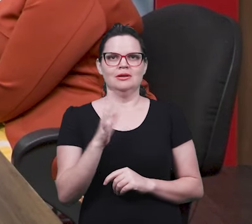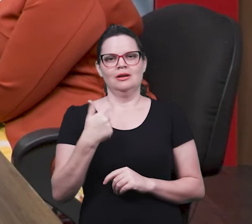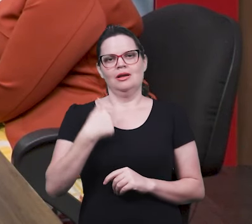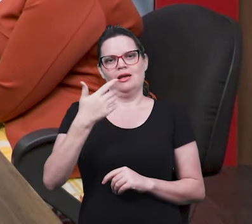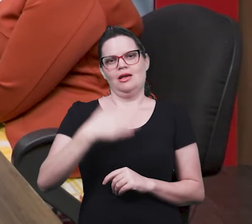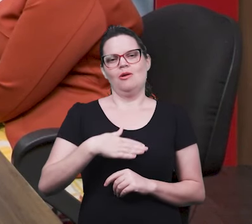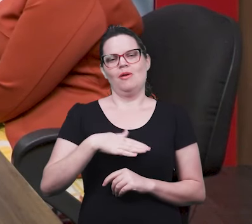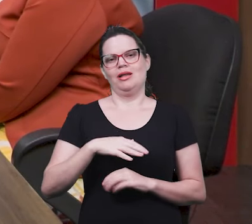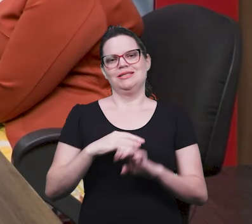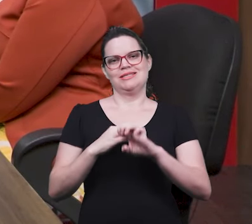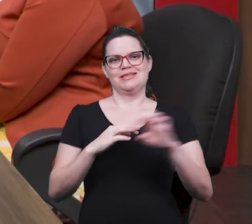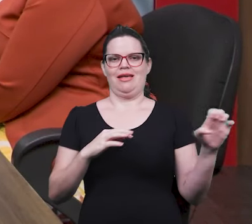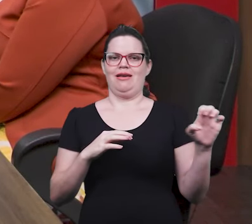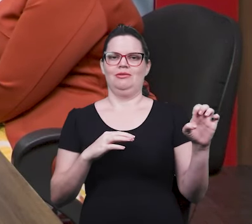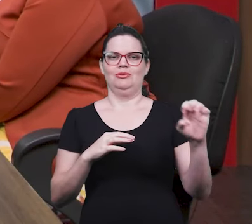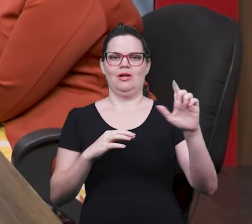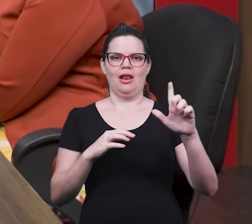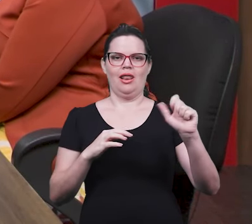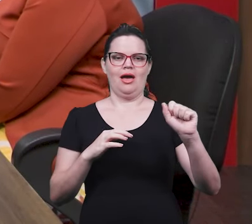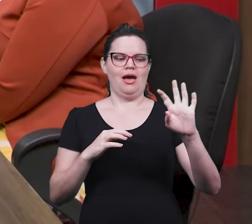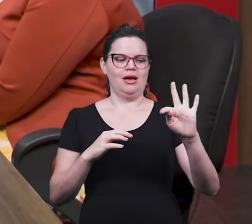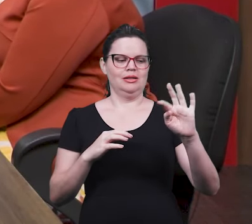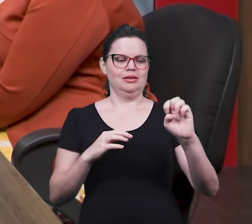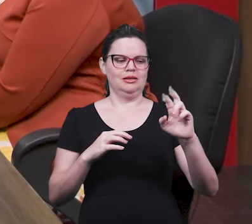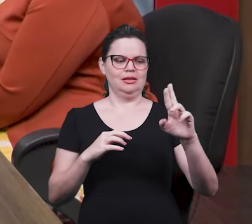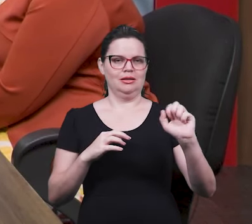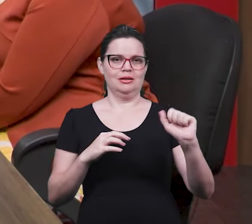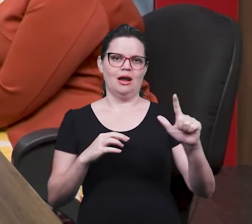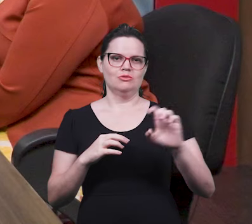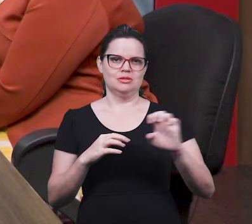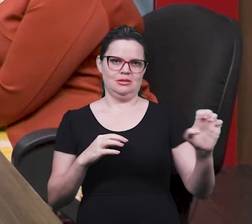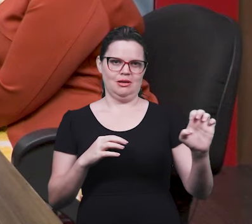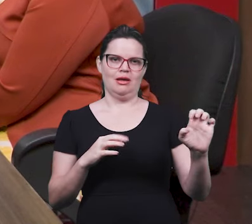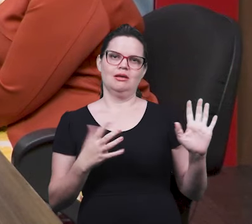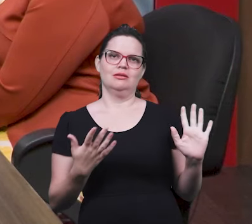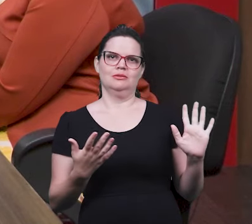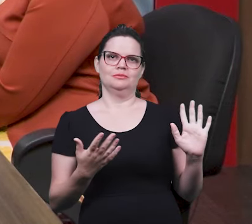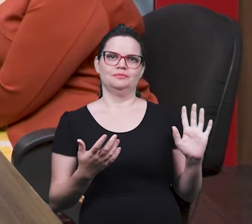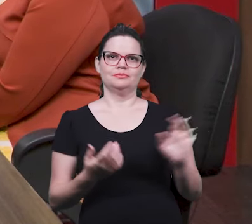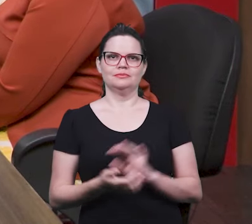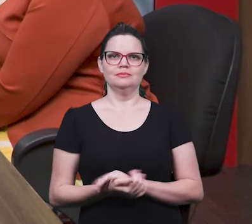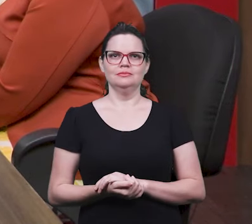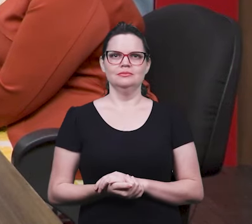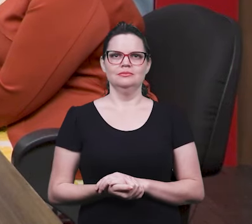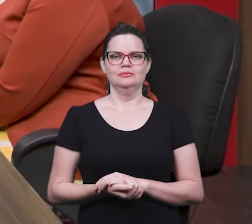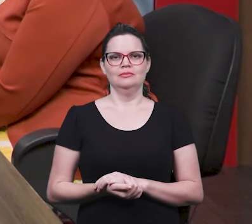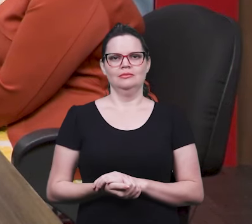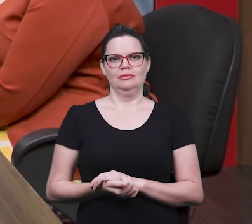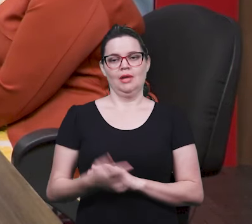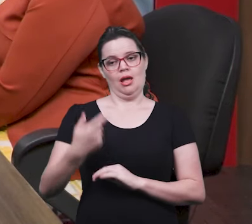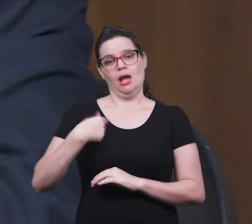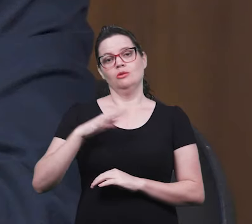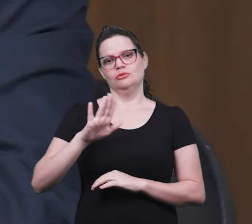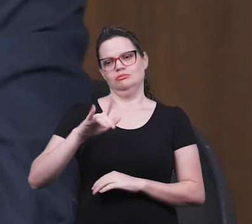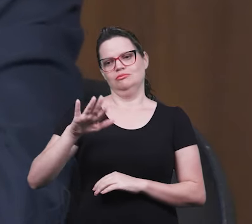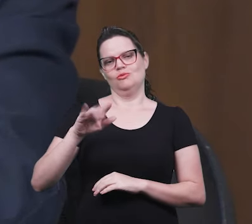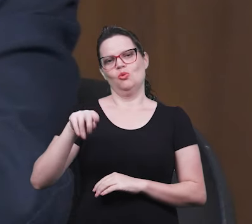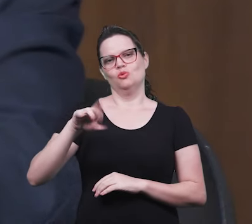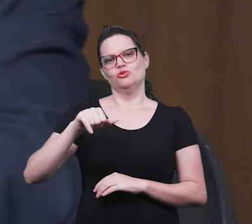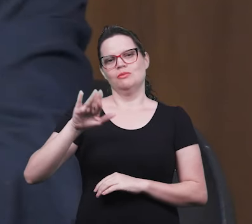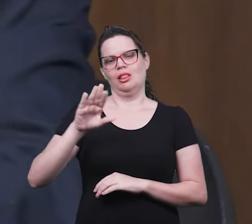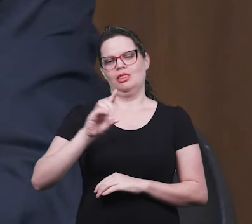esquerdo, né? Um lateral esquerdo, eu jogava pela esquerda e tal. E apesar de não ser... E eu sou destro, mas eu jogava lateral esquerdo.